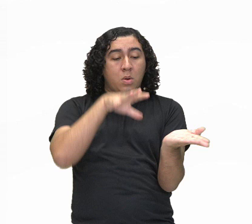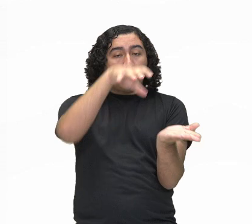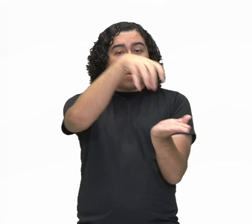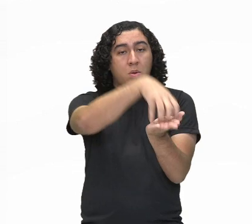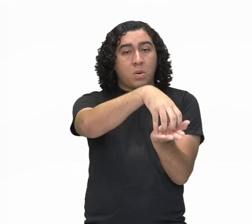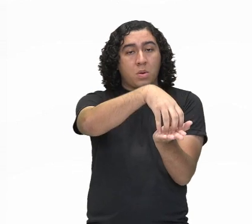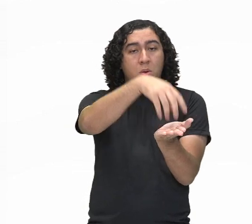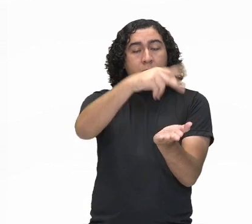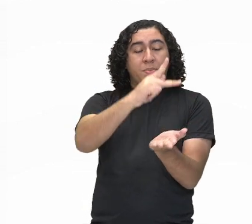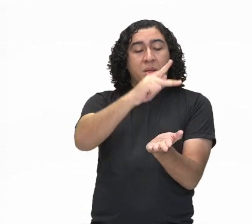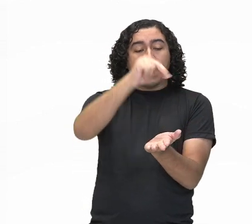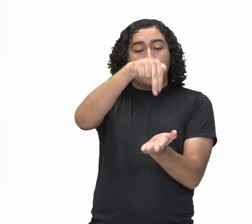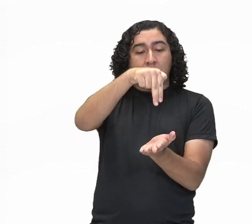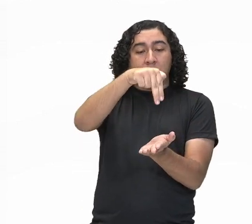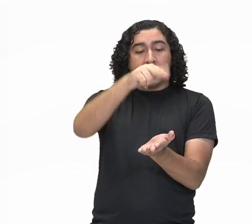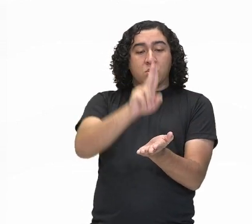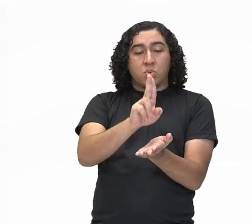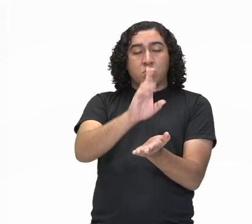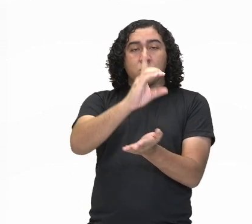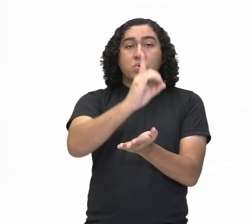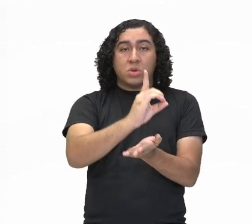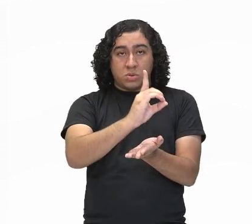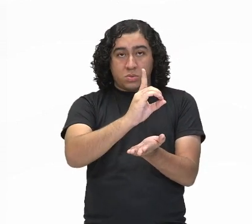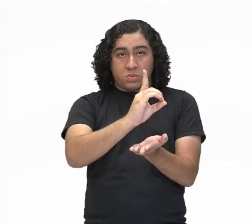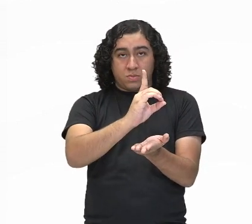aí a PNUD,